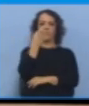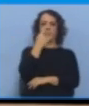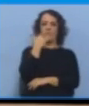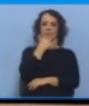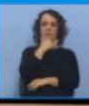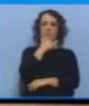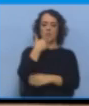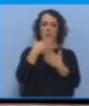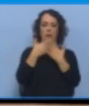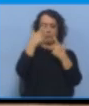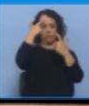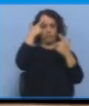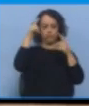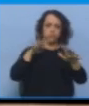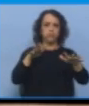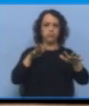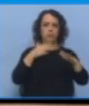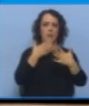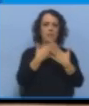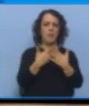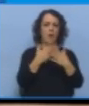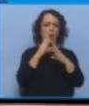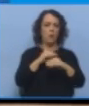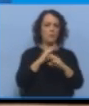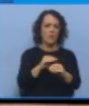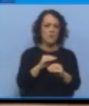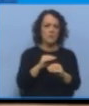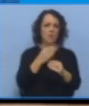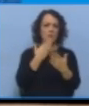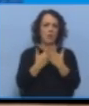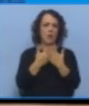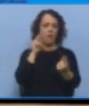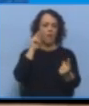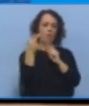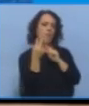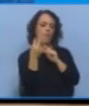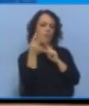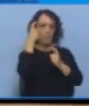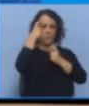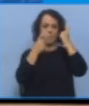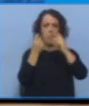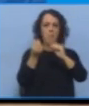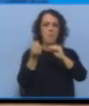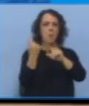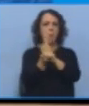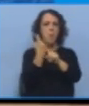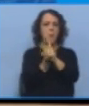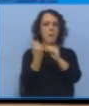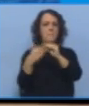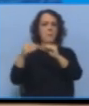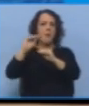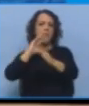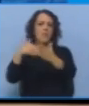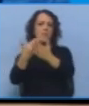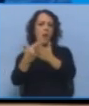deste fator introduz na conversa, na partilha, outras variáveis adicionais e que vão ajudá-los